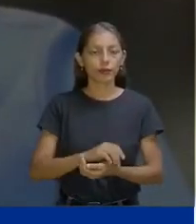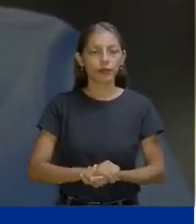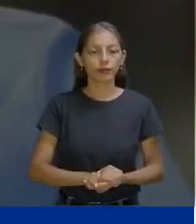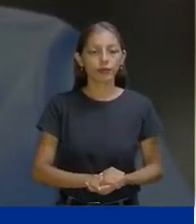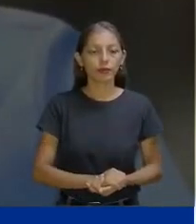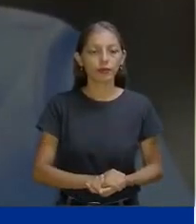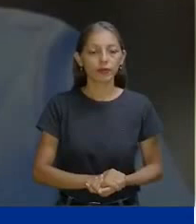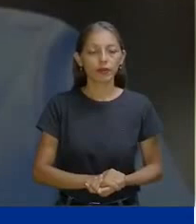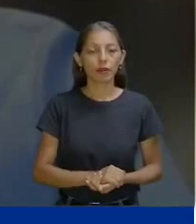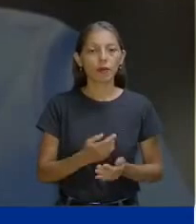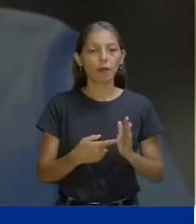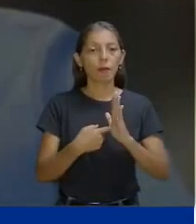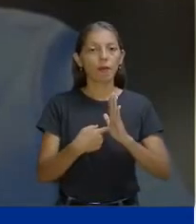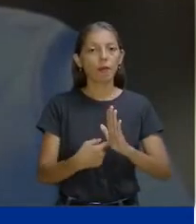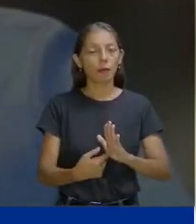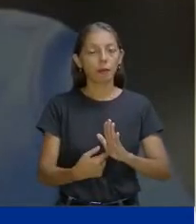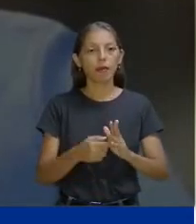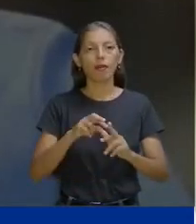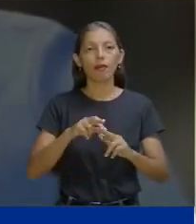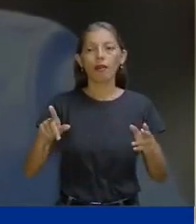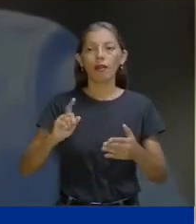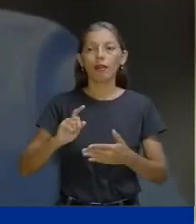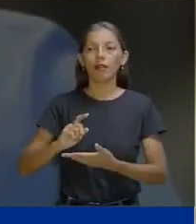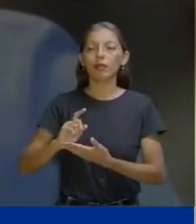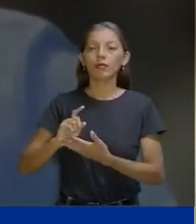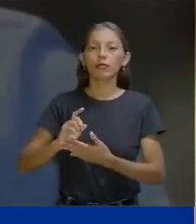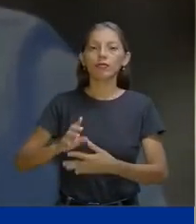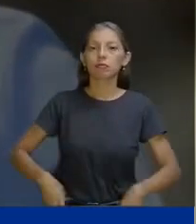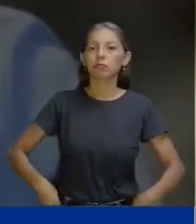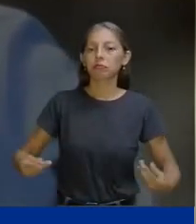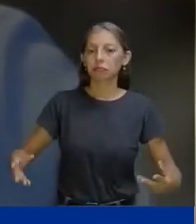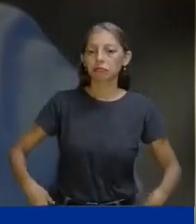de documento fiscal relativo ao gasto, no valor de